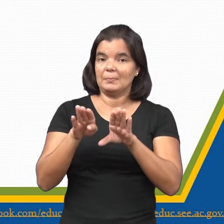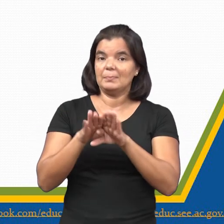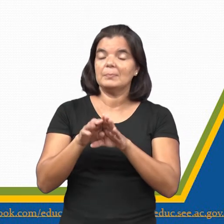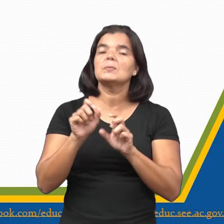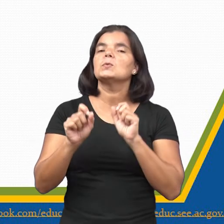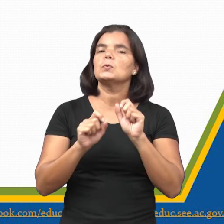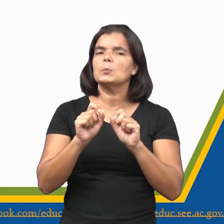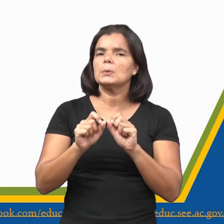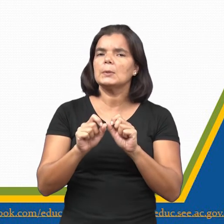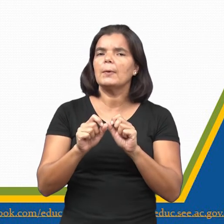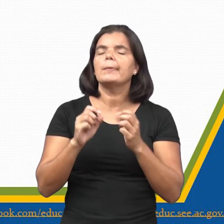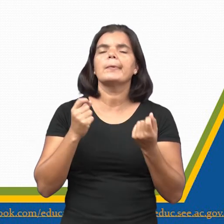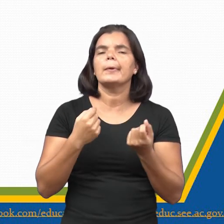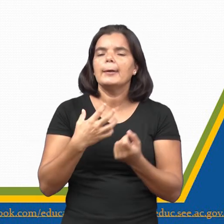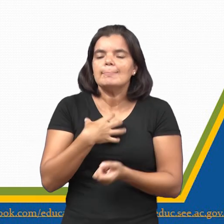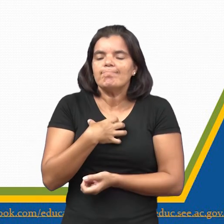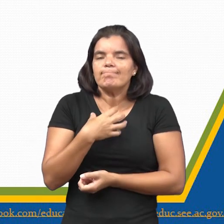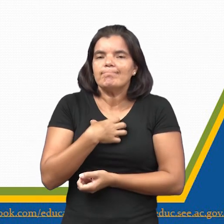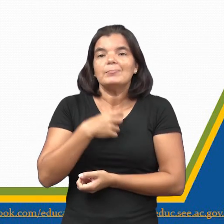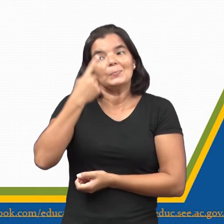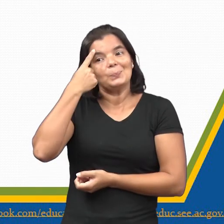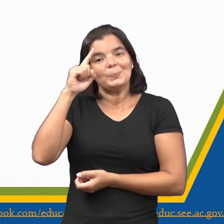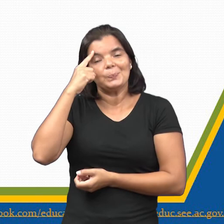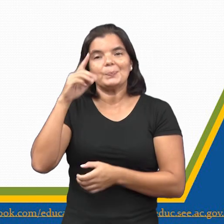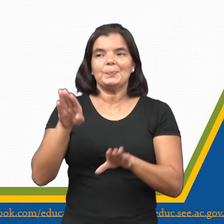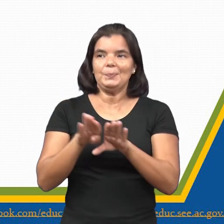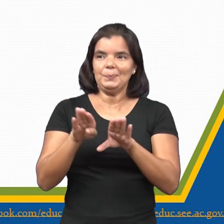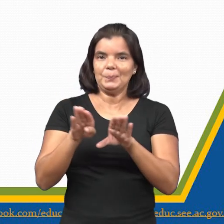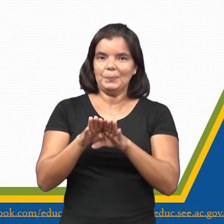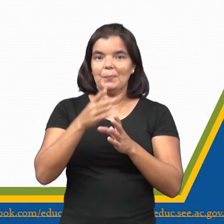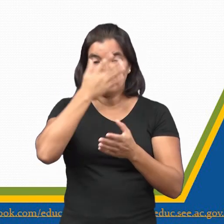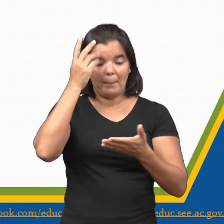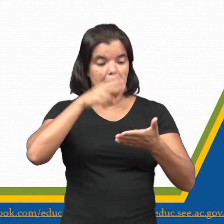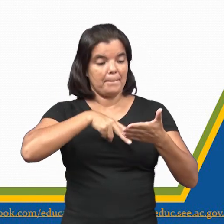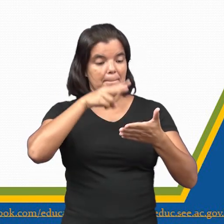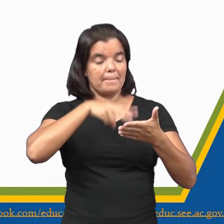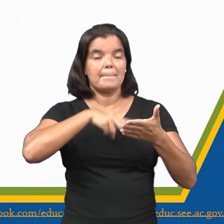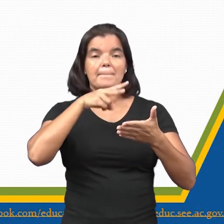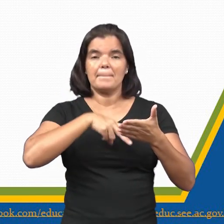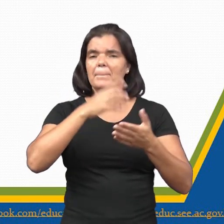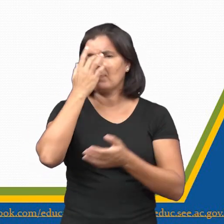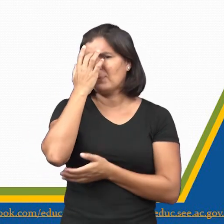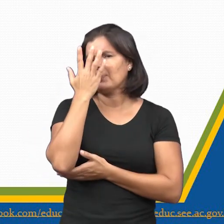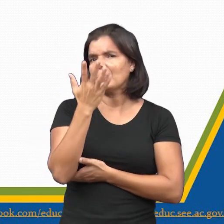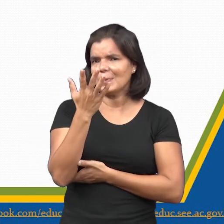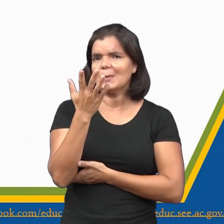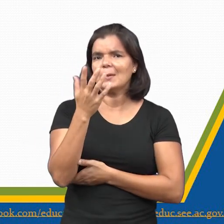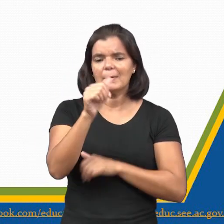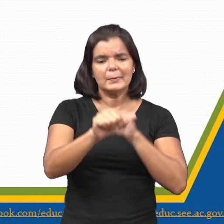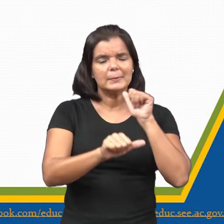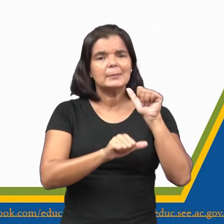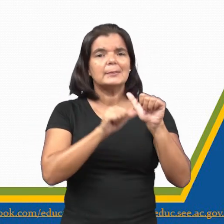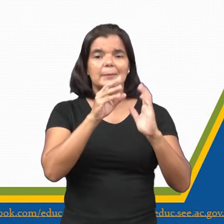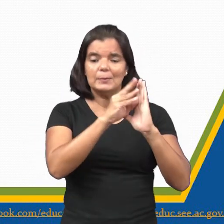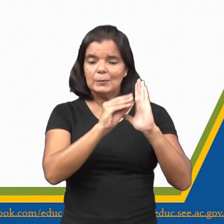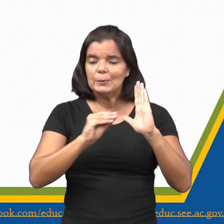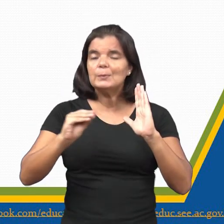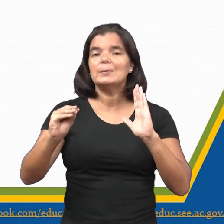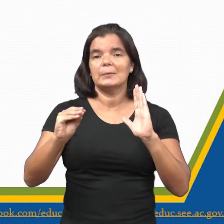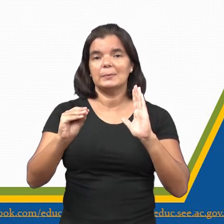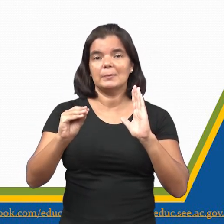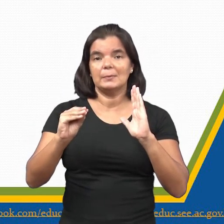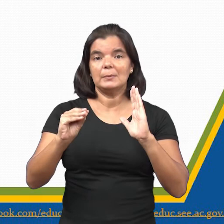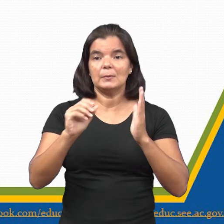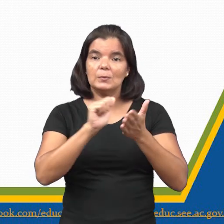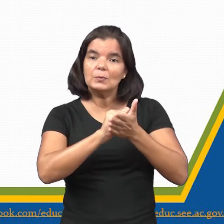Isso vai conferir sensibilidade e criatividade. O leitor facilmente vai ser transportado para